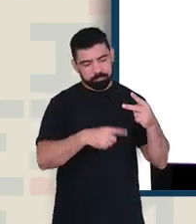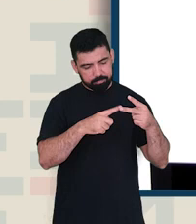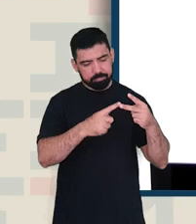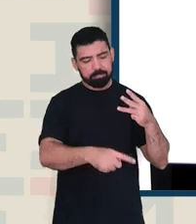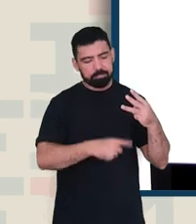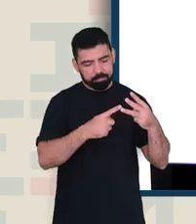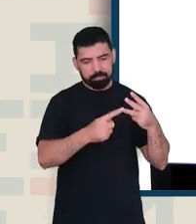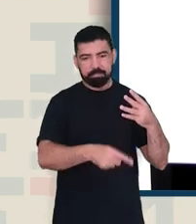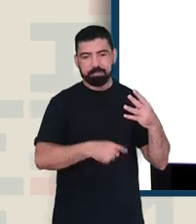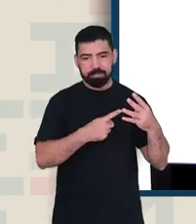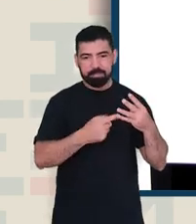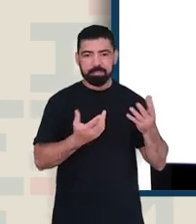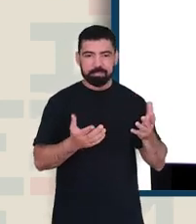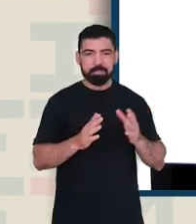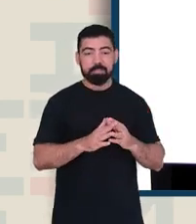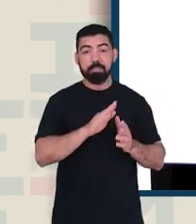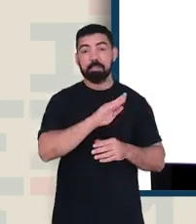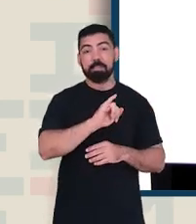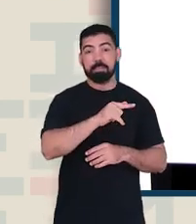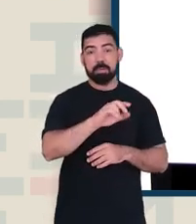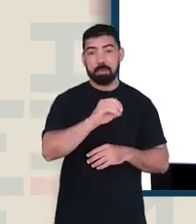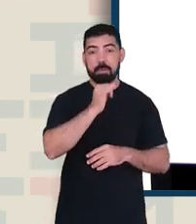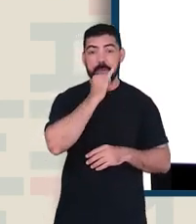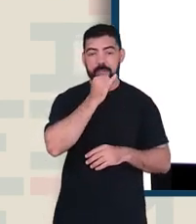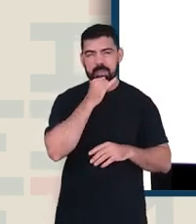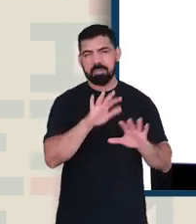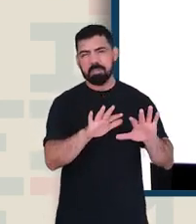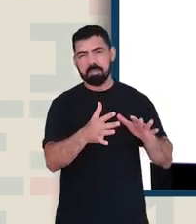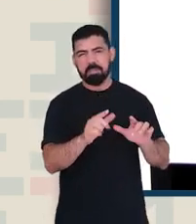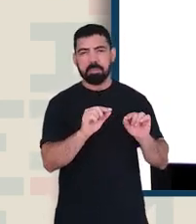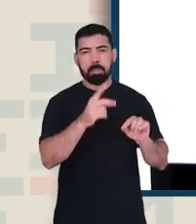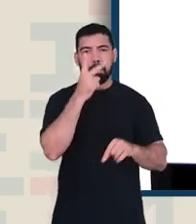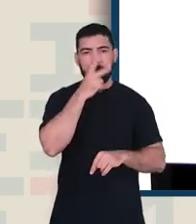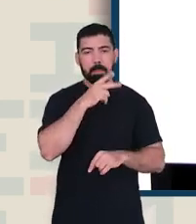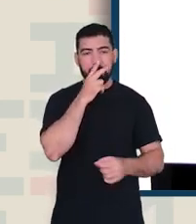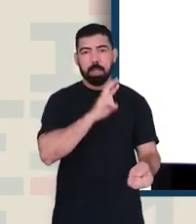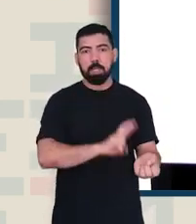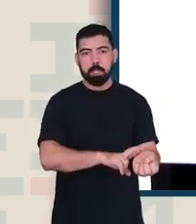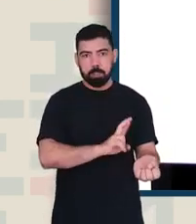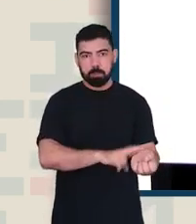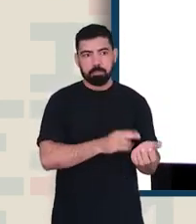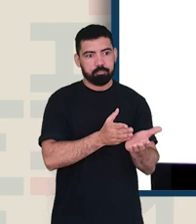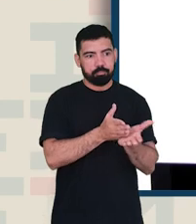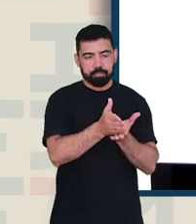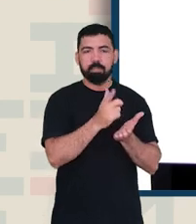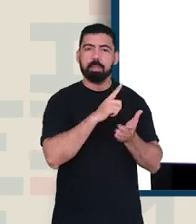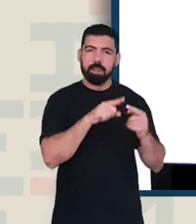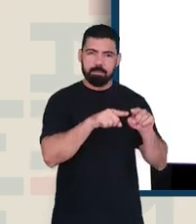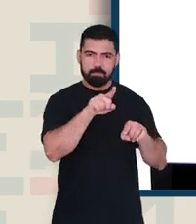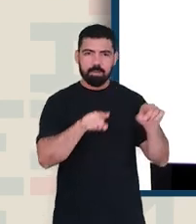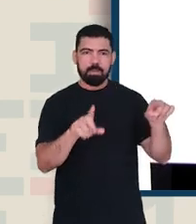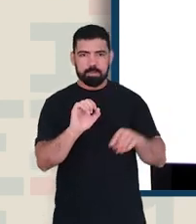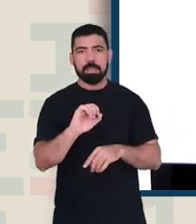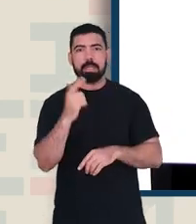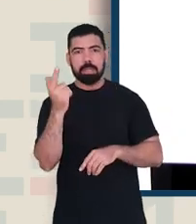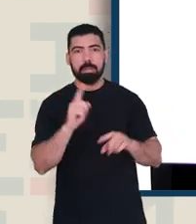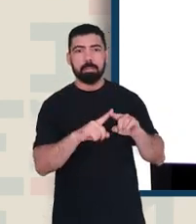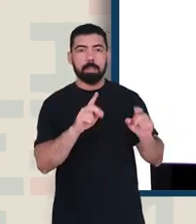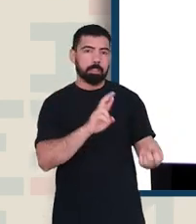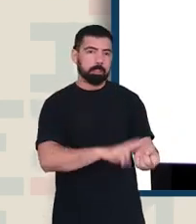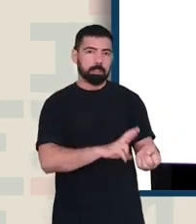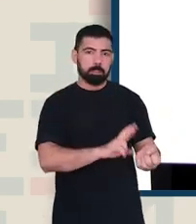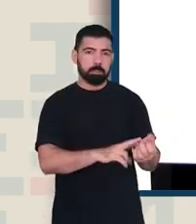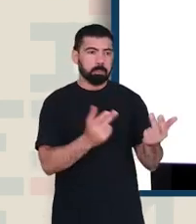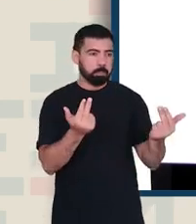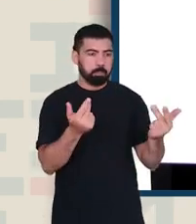baião, normalmente é sempre mais ou menos o mesmo ritmo, com todas as variações, claro, mas ritmo